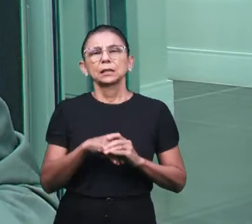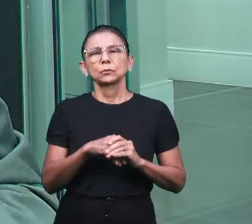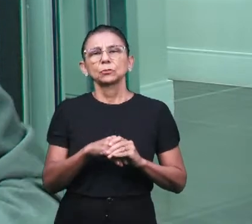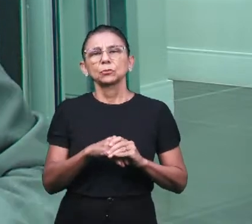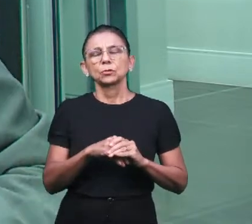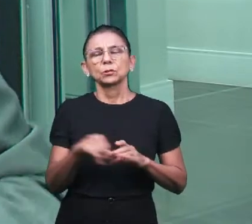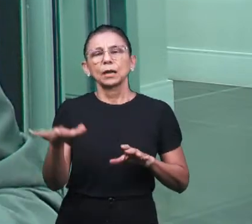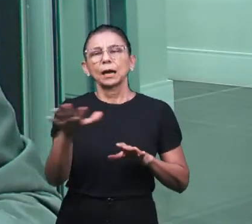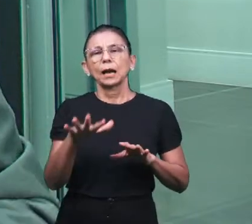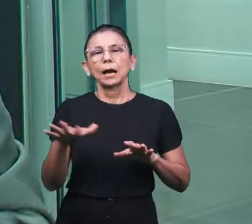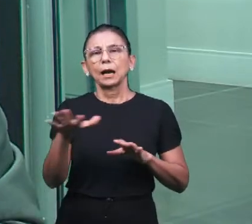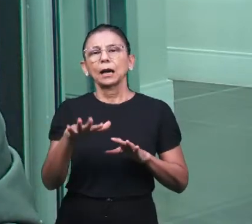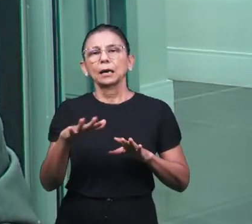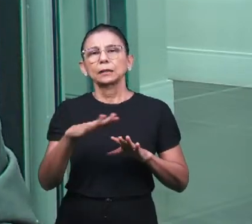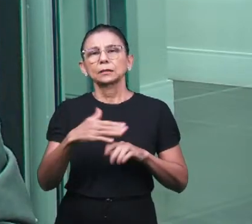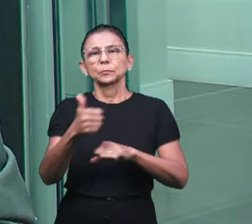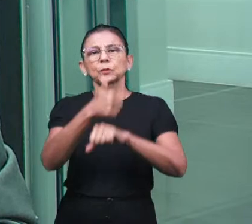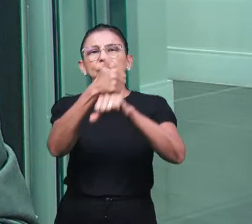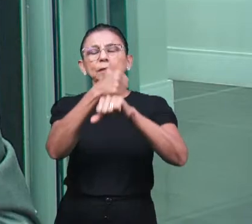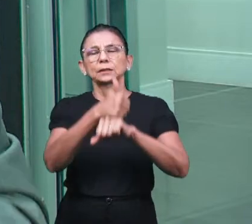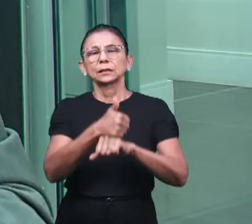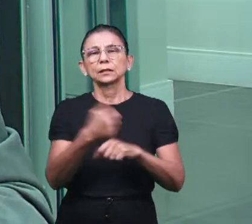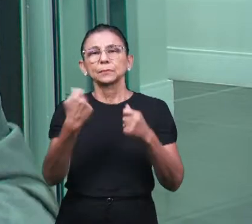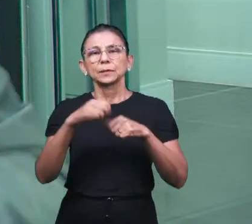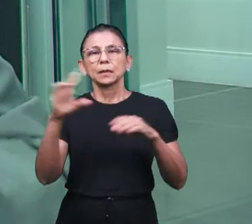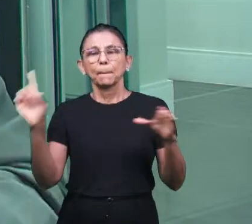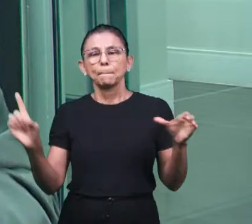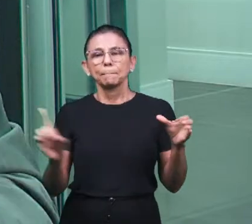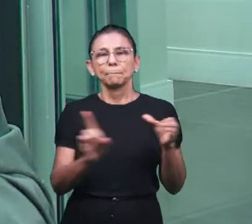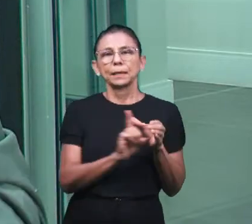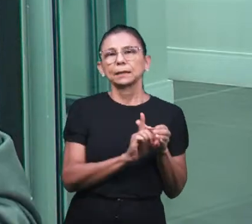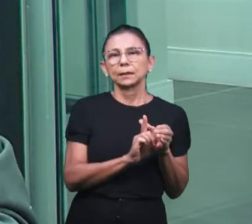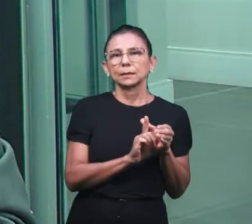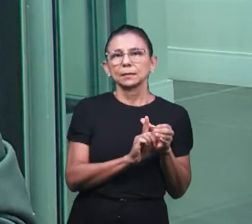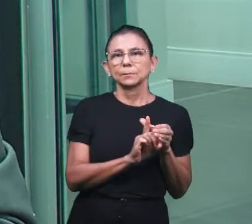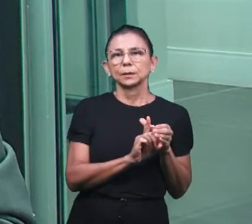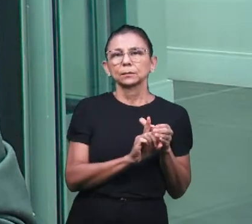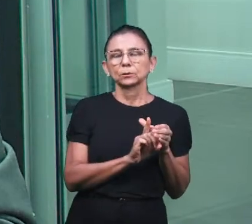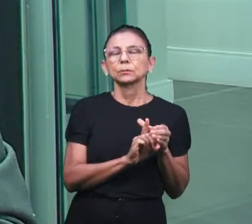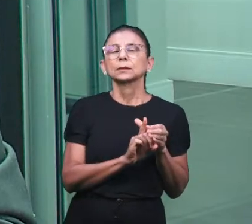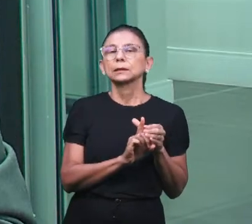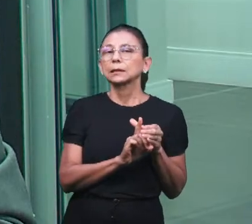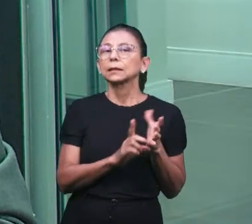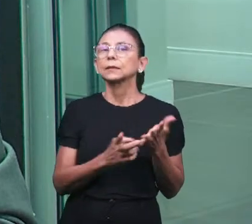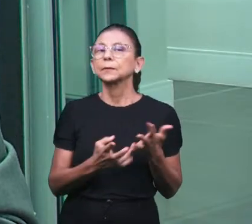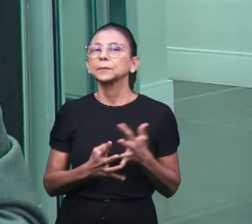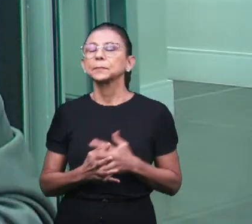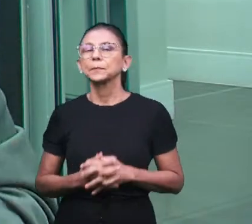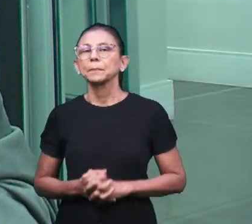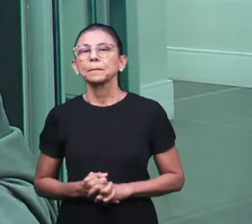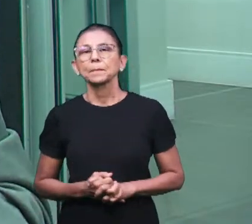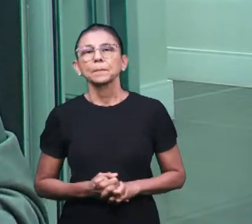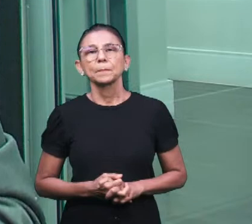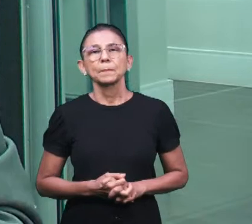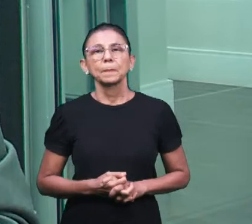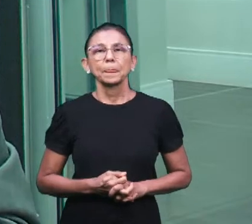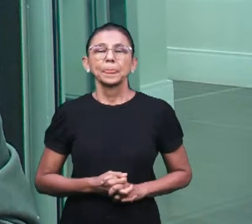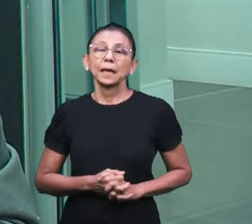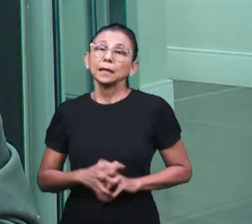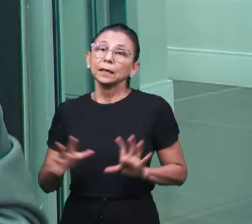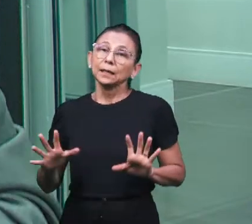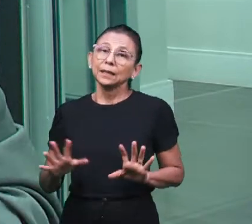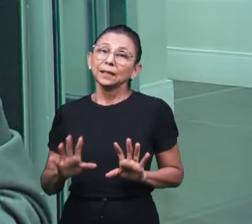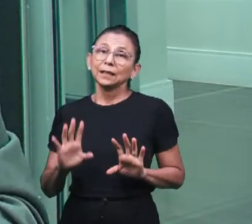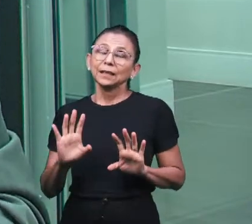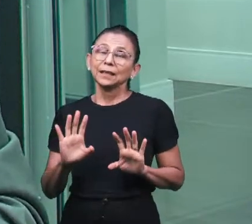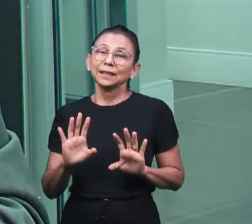seja o senso de pertencimento. E o salmista tinha isso muito claro na vida dele. Ele diz, sou teu.